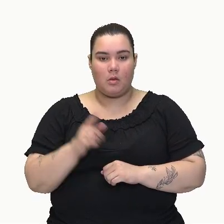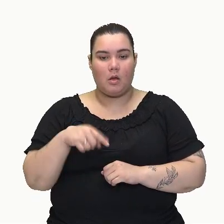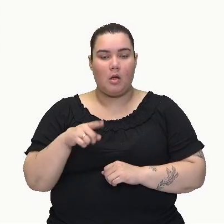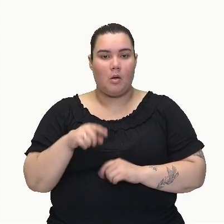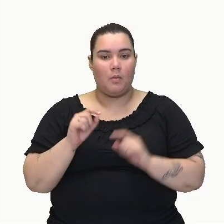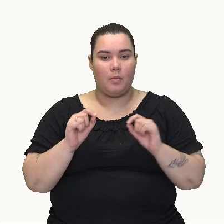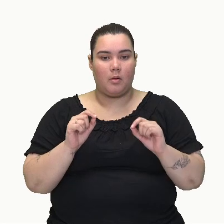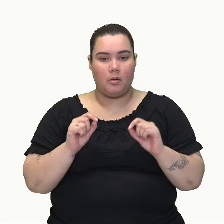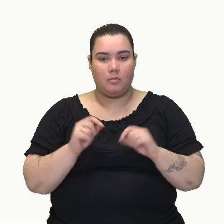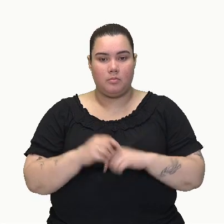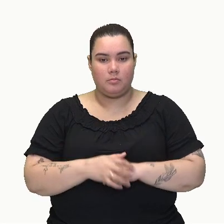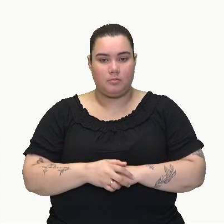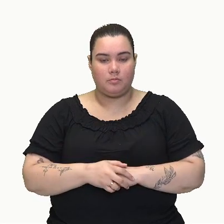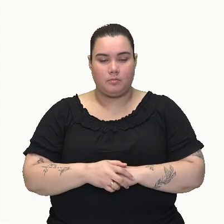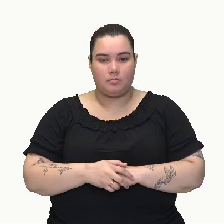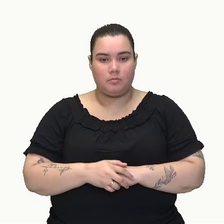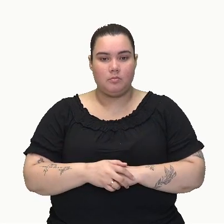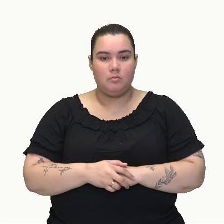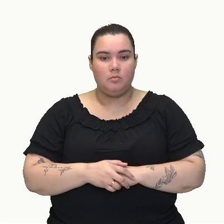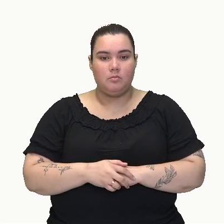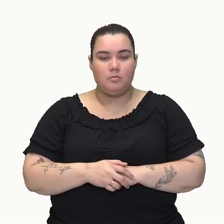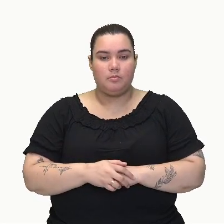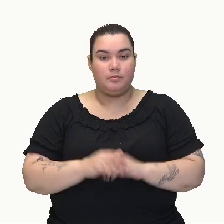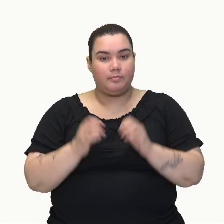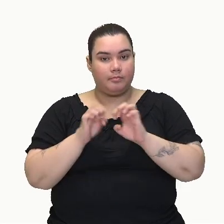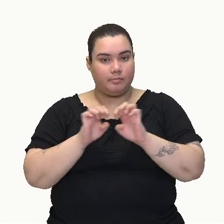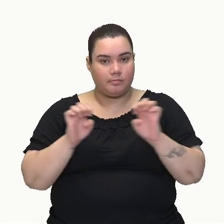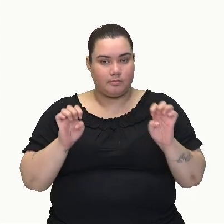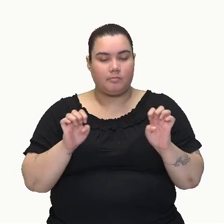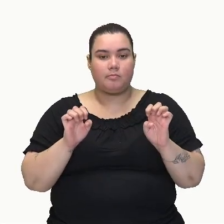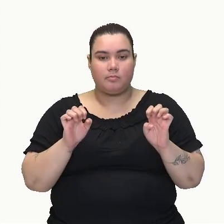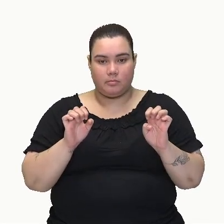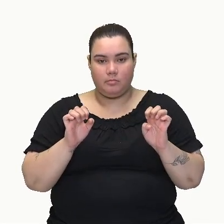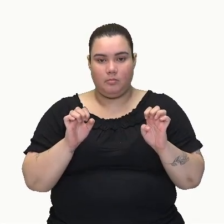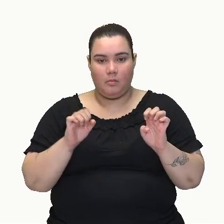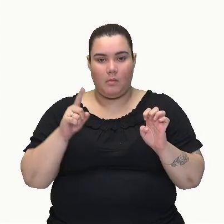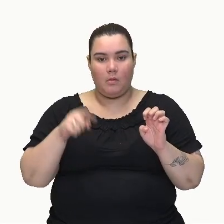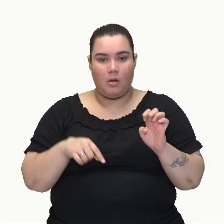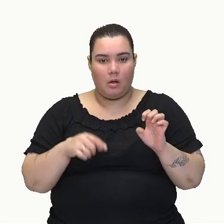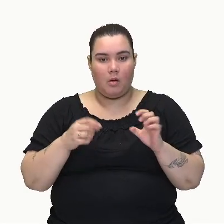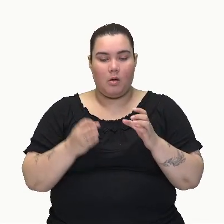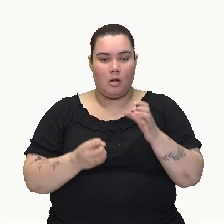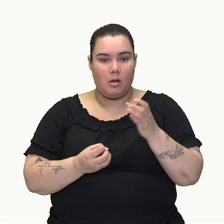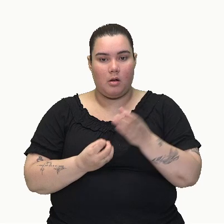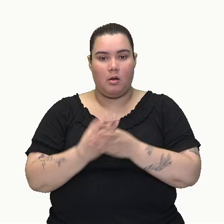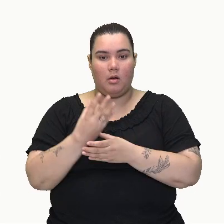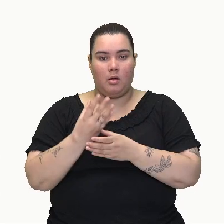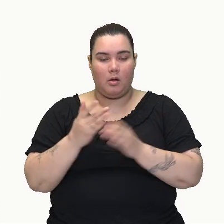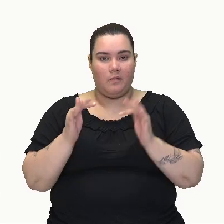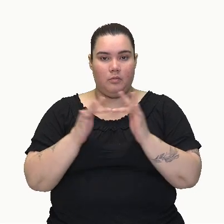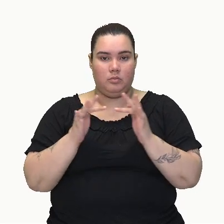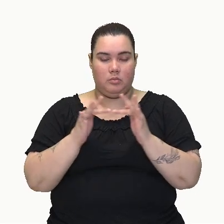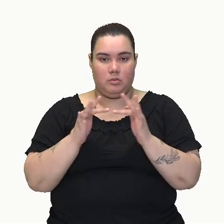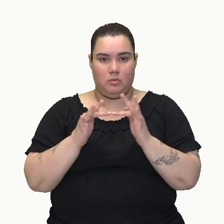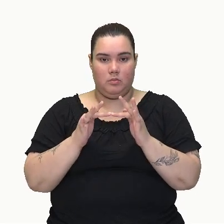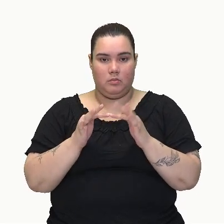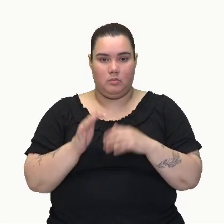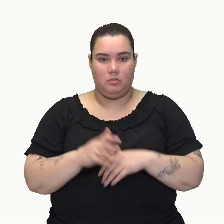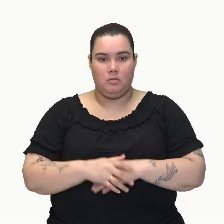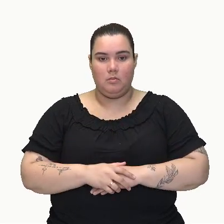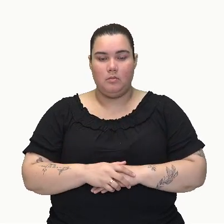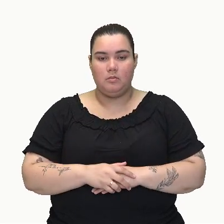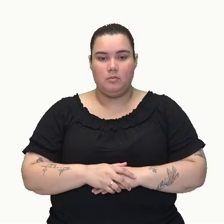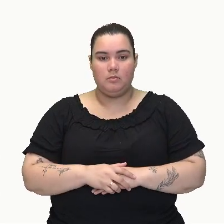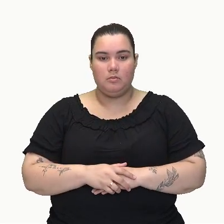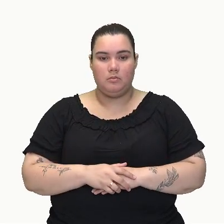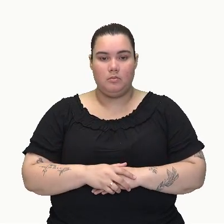né, que mais na frente dará origem a uma função.